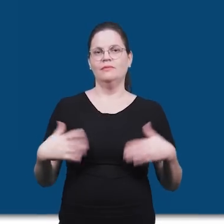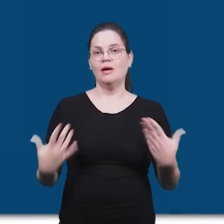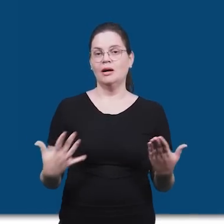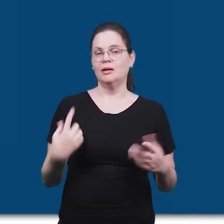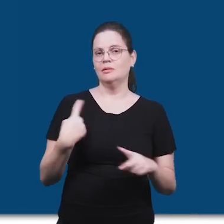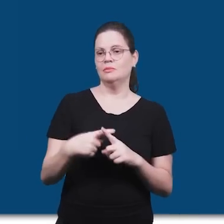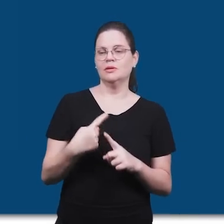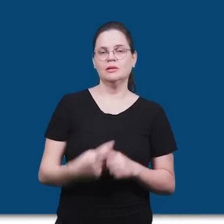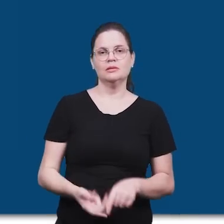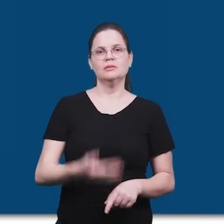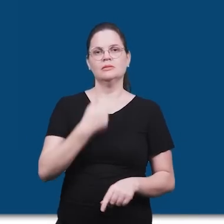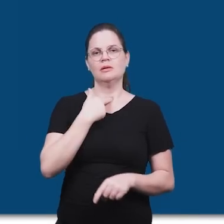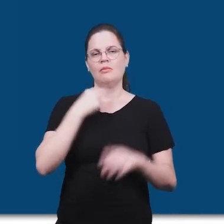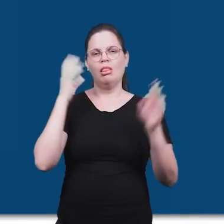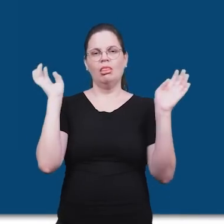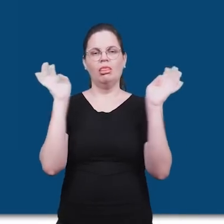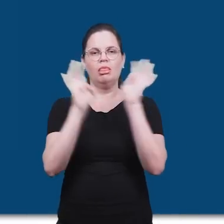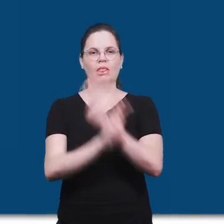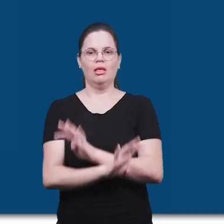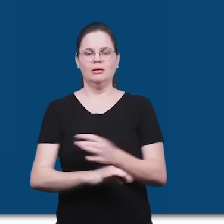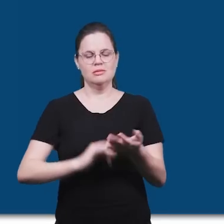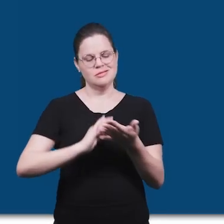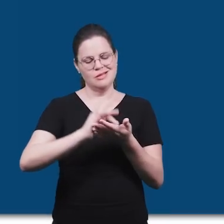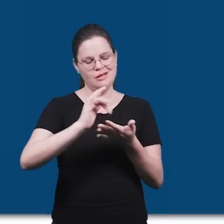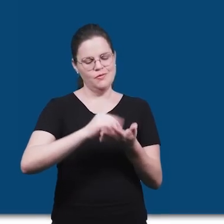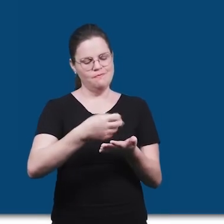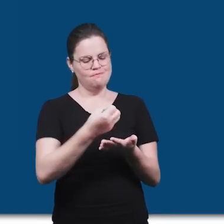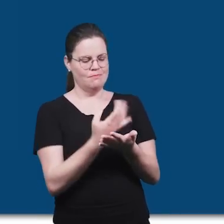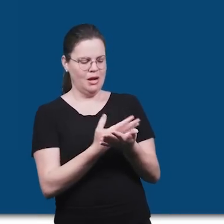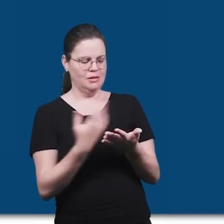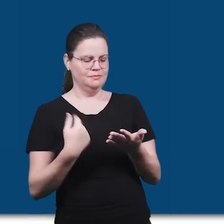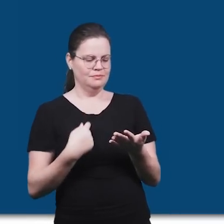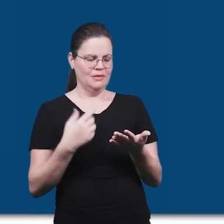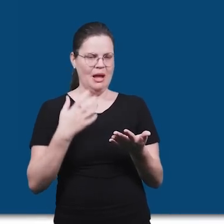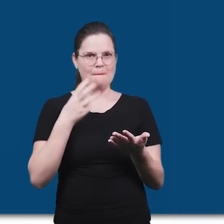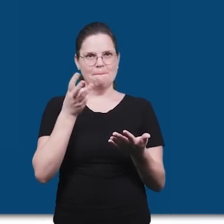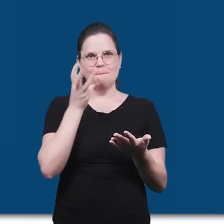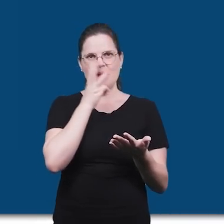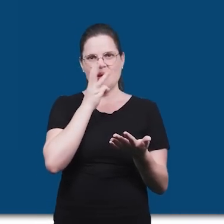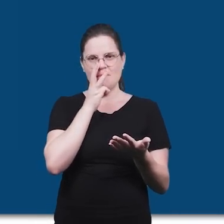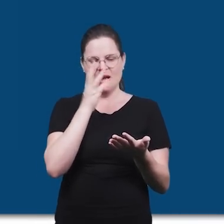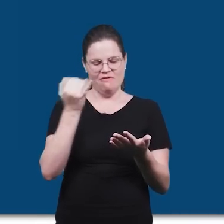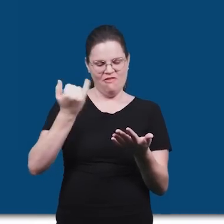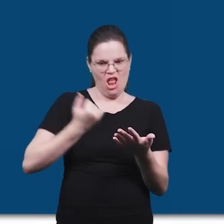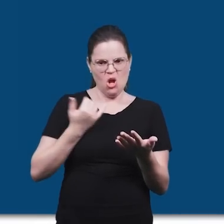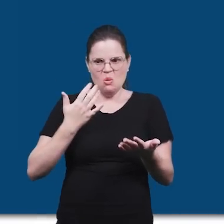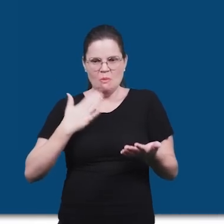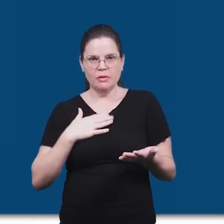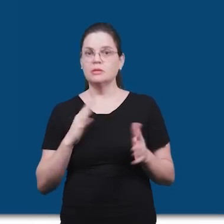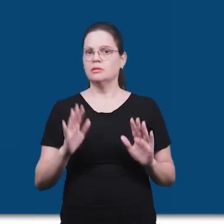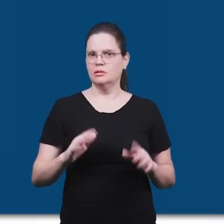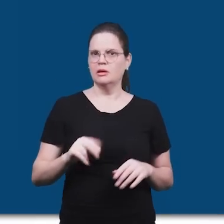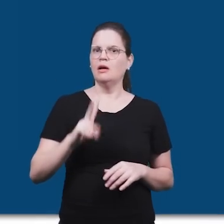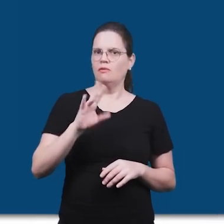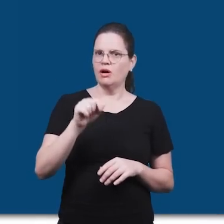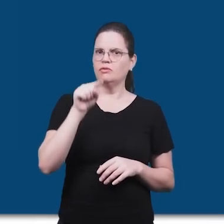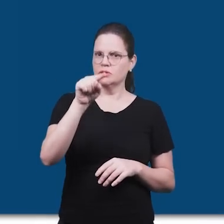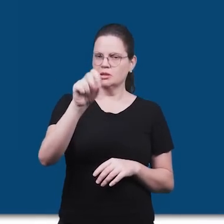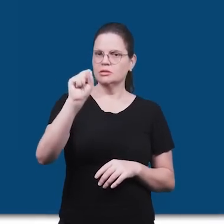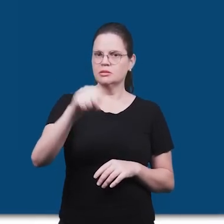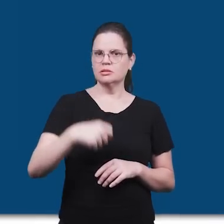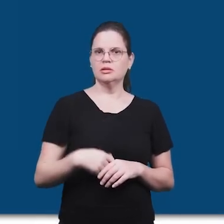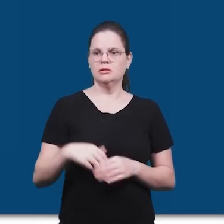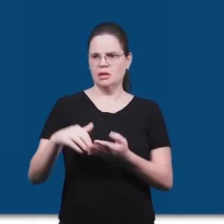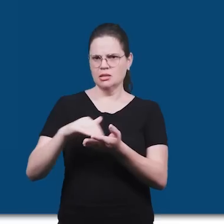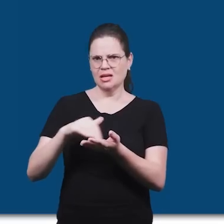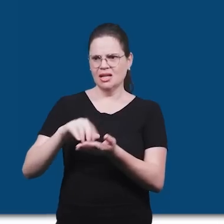não podem se deixar enganar pelos discursos que vai dizer: como a minha mãe vai falar comigo? A mãe de vocês vai falar